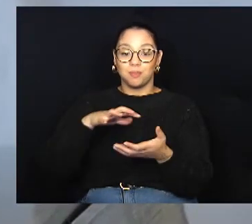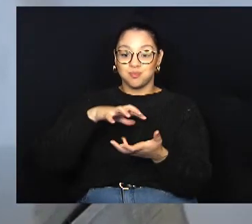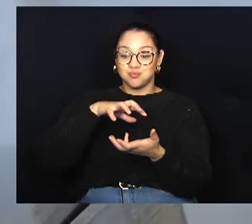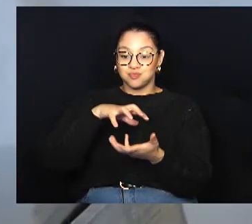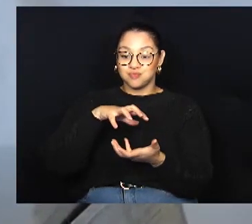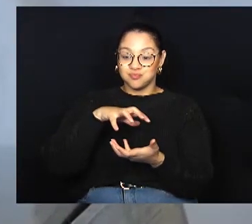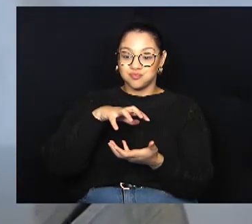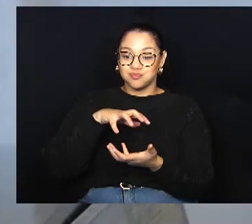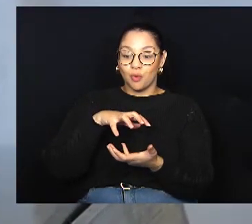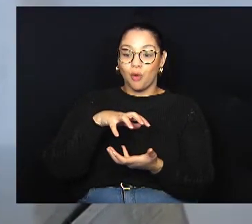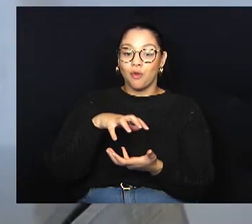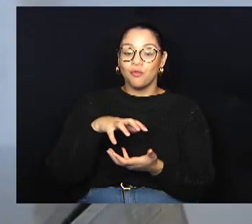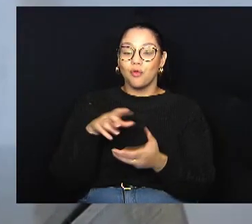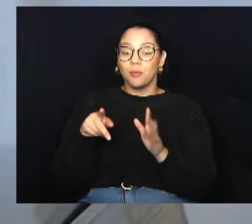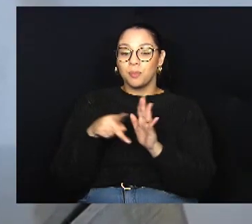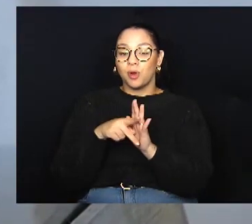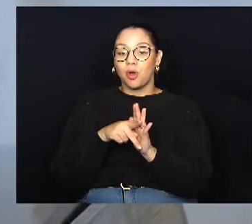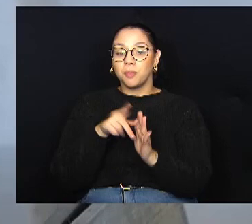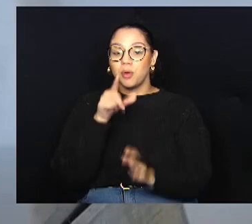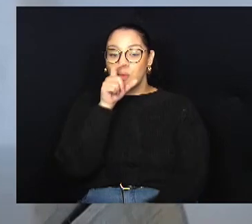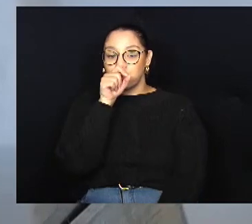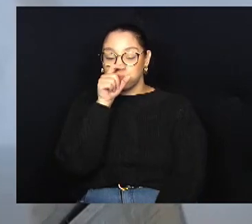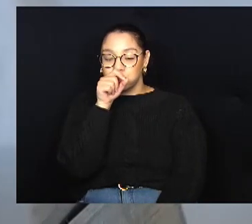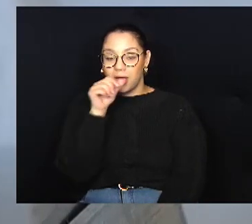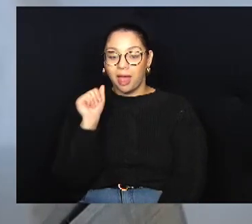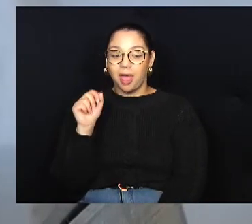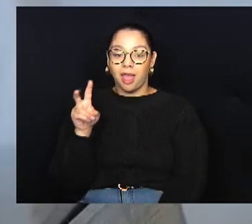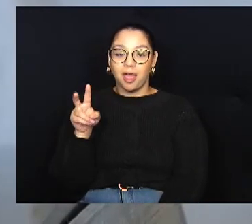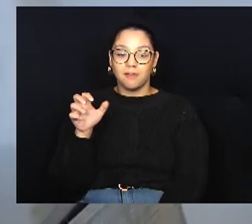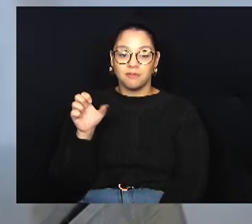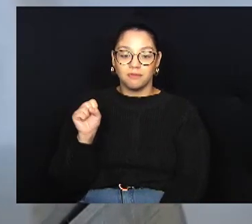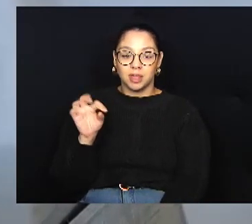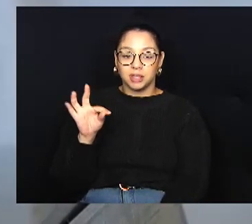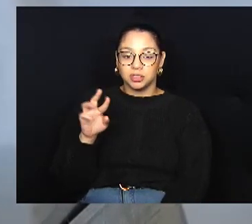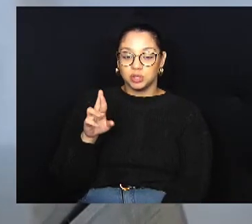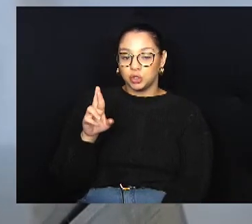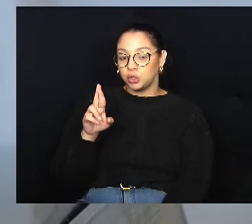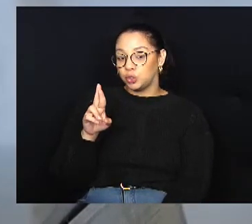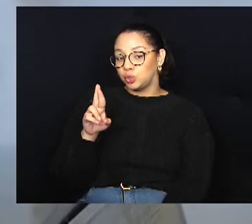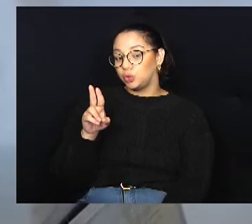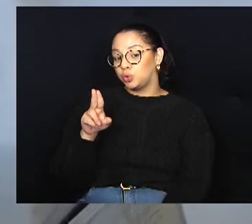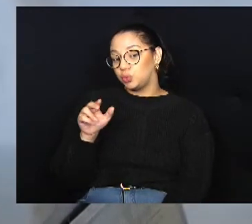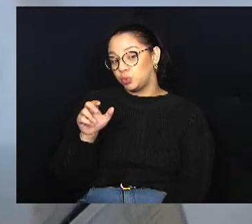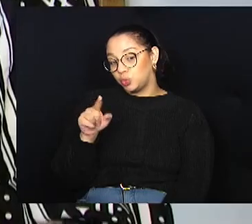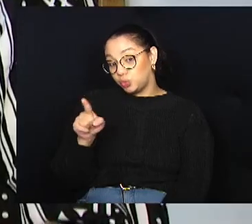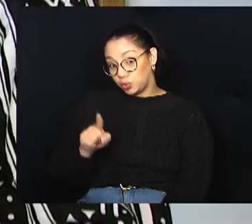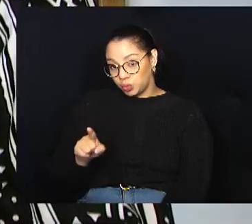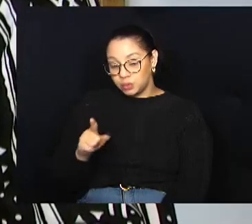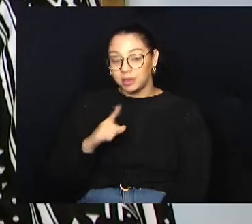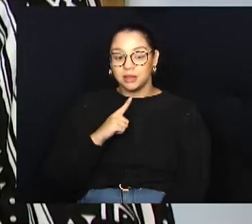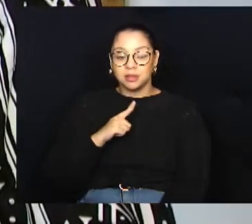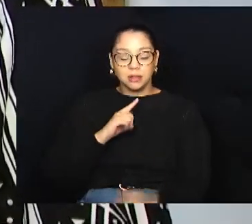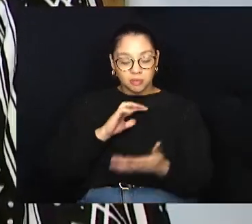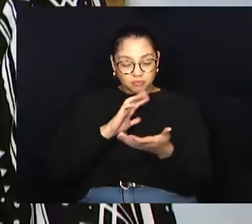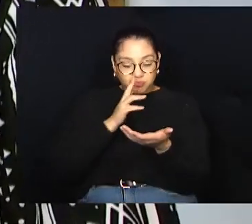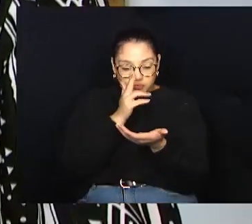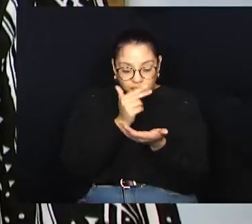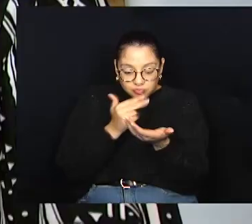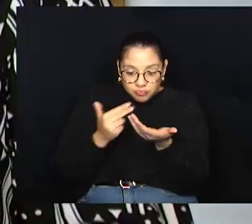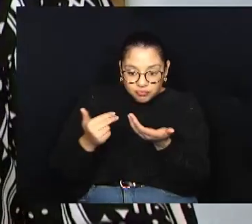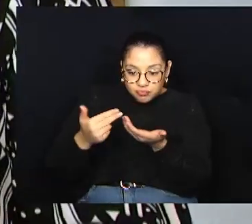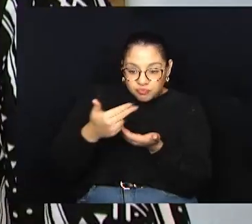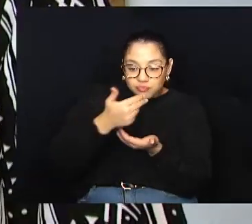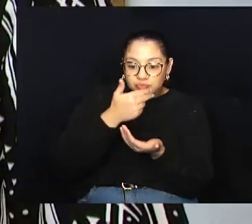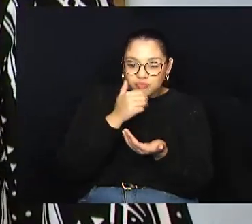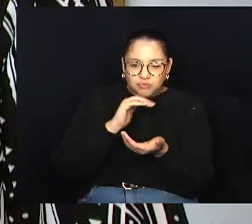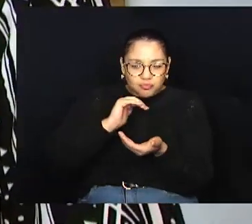avestruz pintado, é uma arte da Namíbia, muito bem feita,